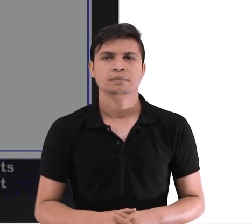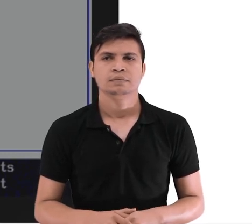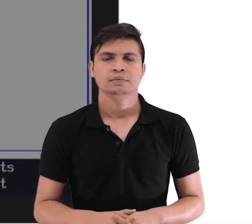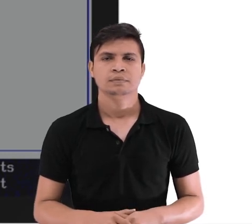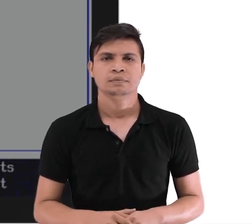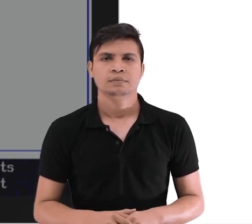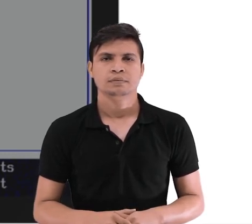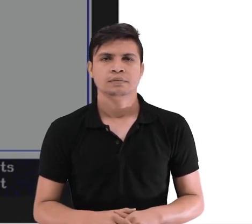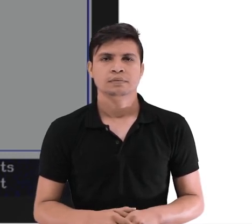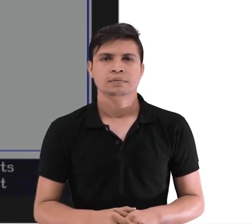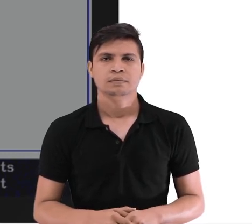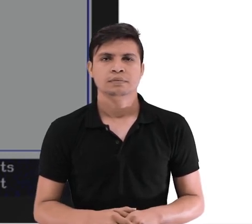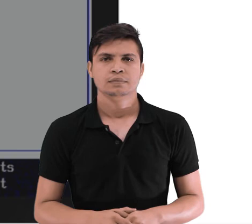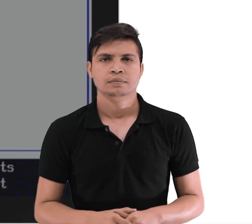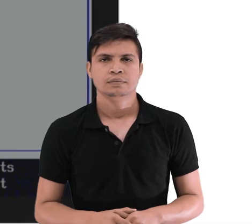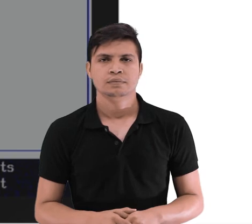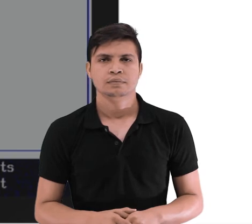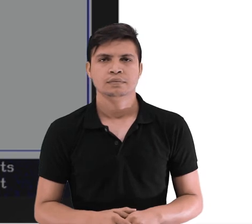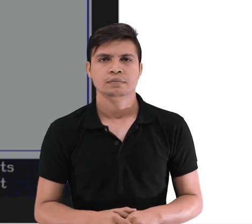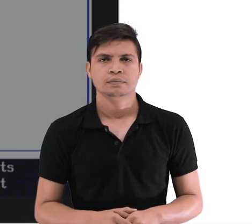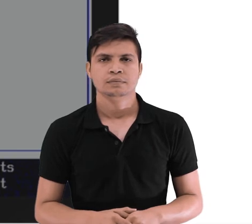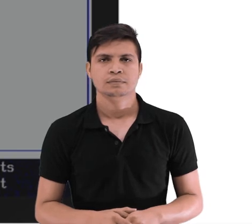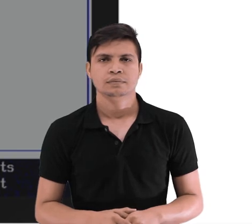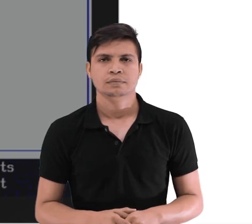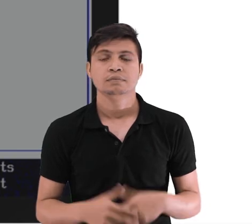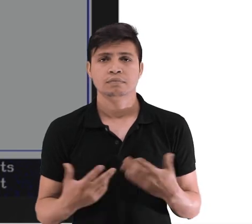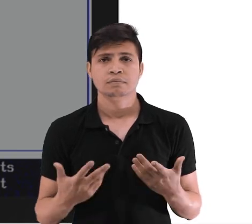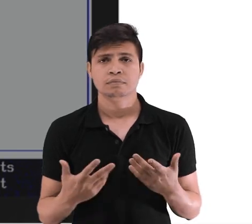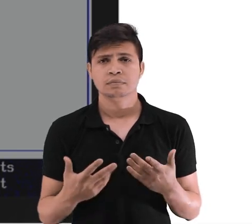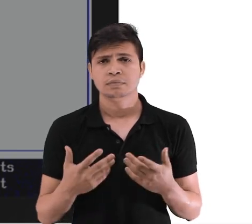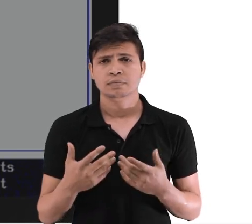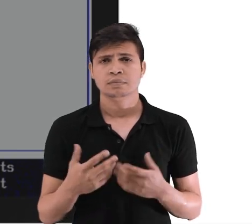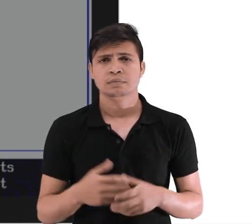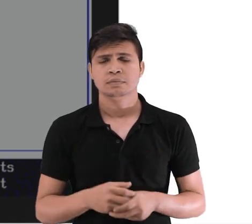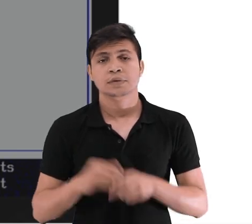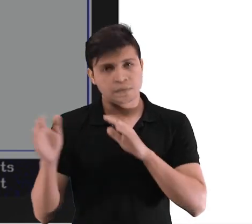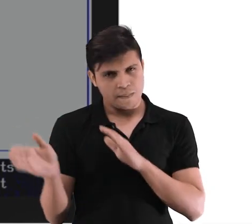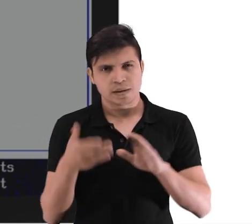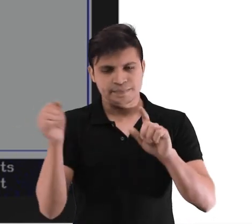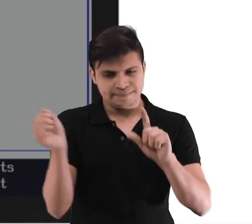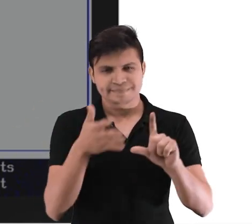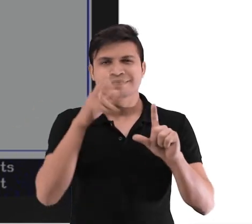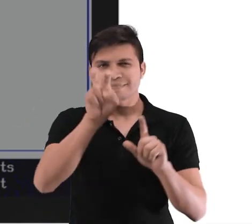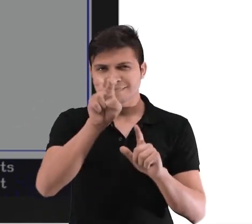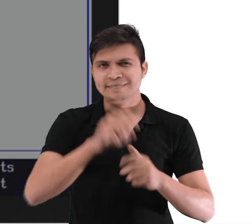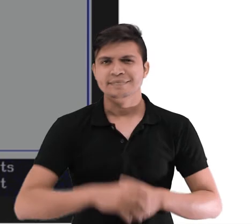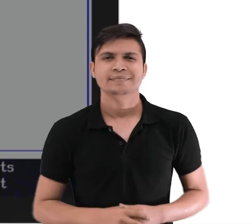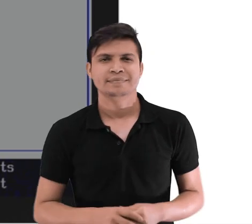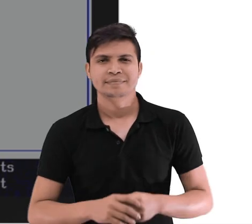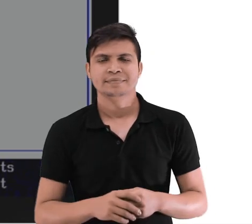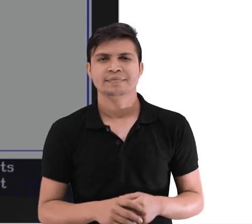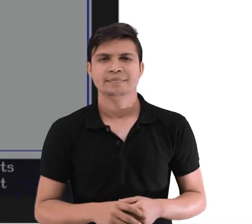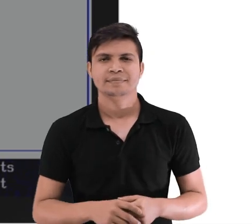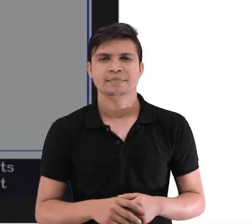Nessa parte do Power, praticamente nós não vamos mexer muita coisa. Vamos passar para a quinta aba, Security.